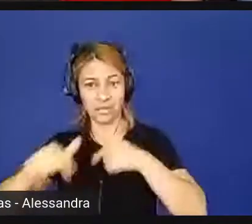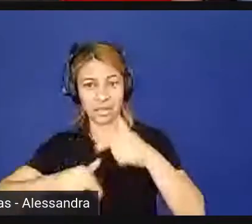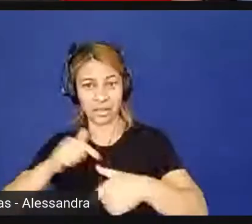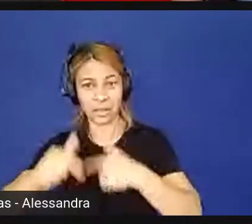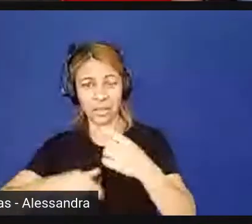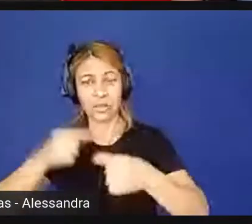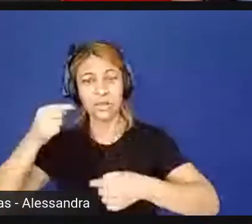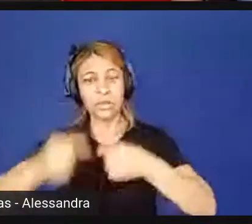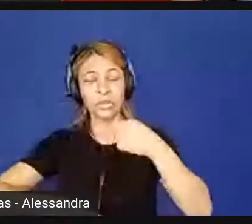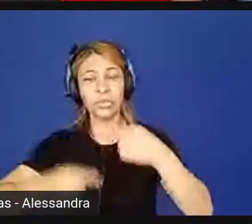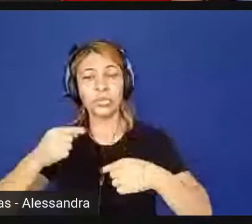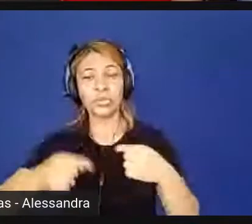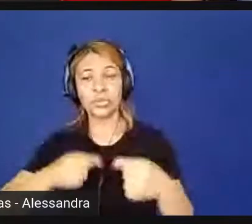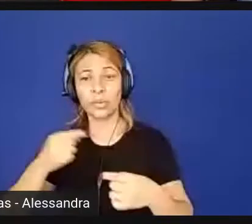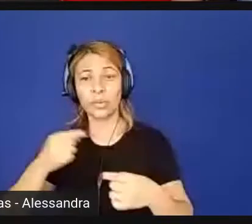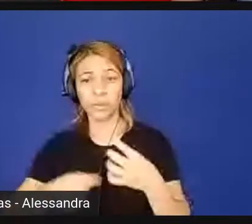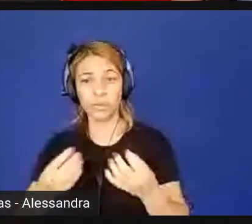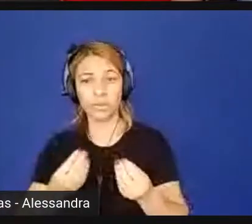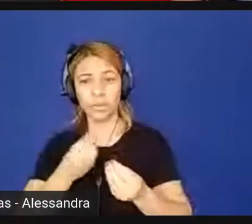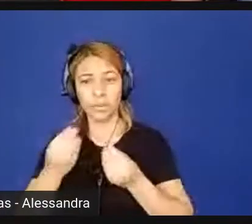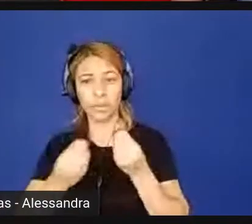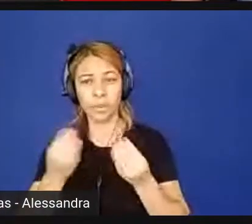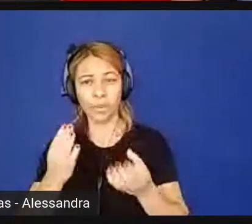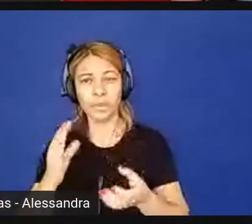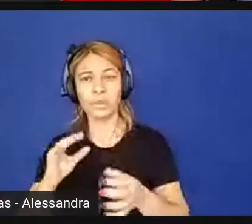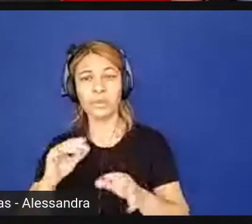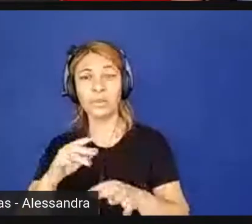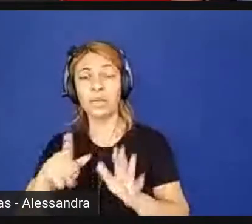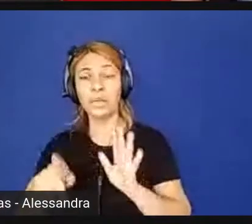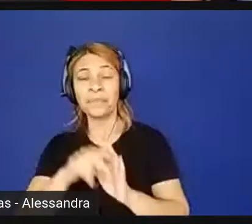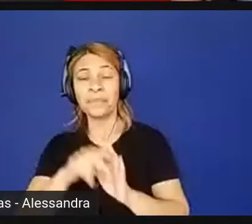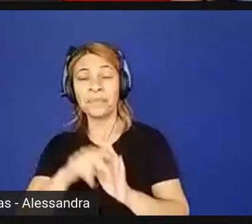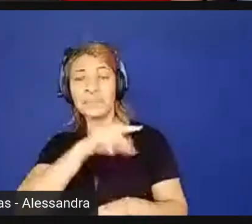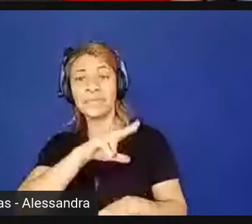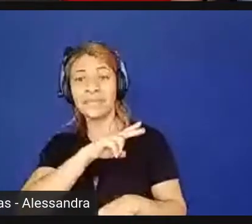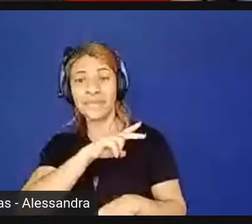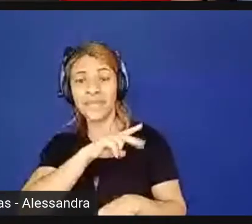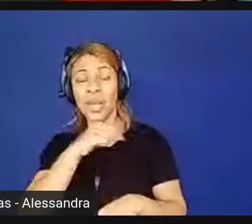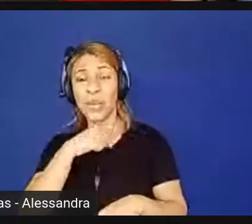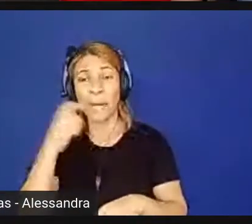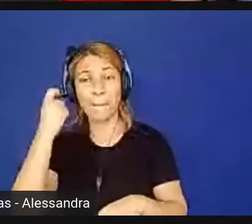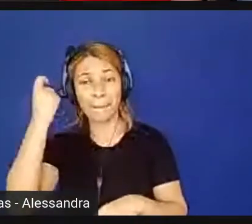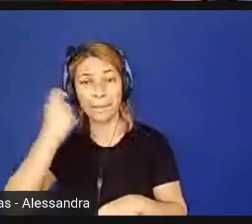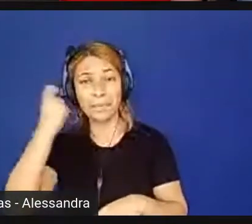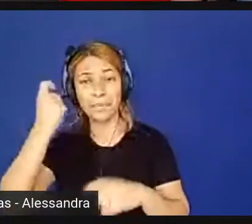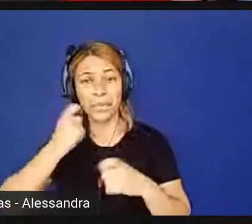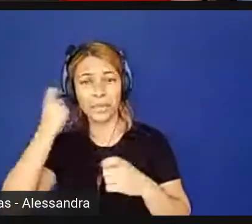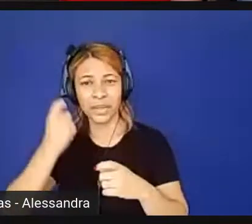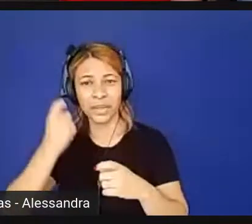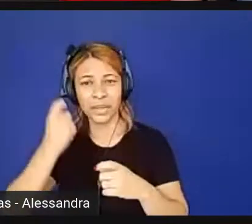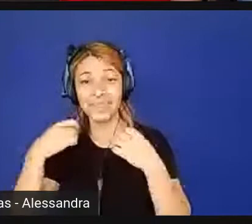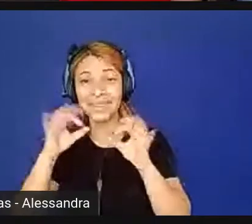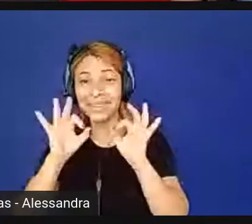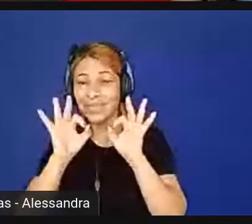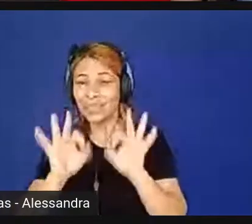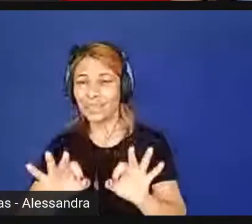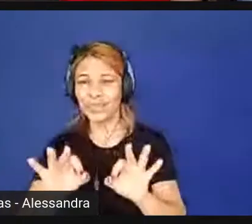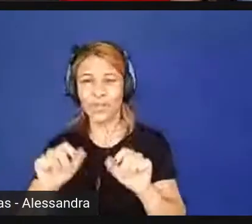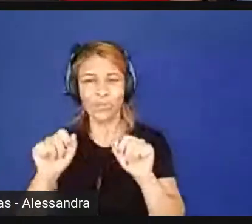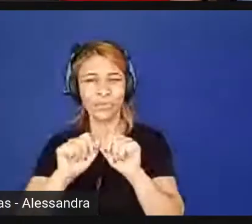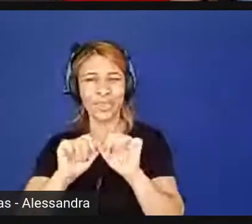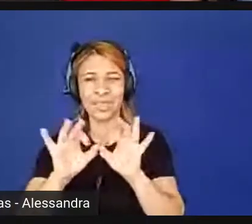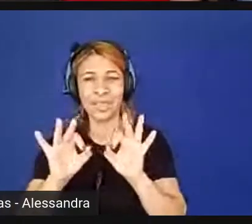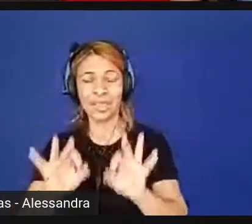uma atividade para a iniciativa privada, na verdade é o que mais me preocupa, porque tem que ser muito bem feito, inclusive para proteger a expectativa